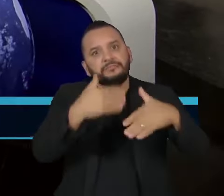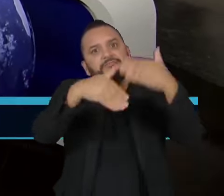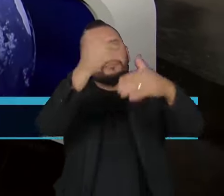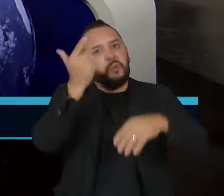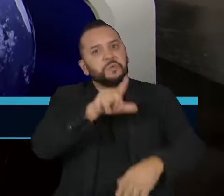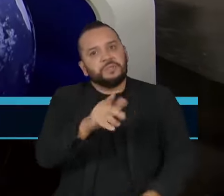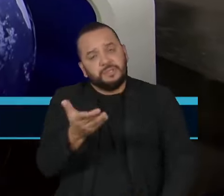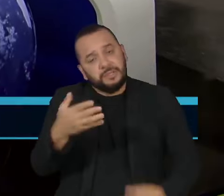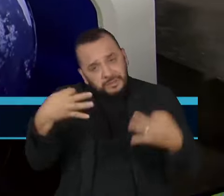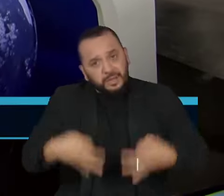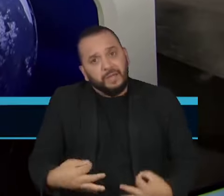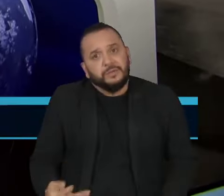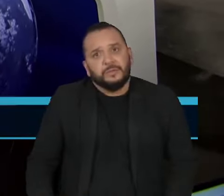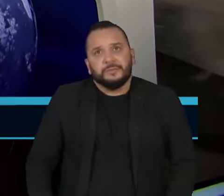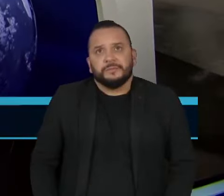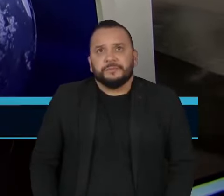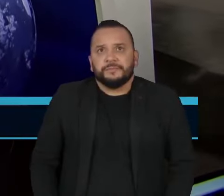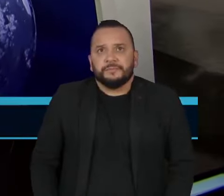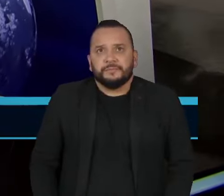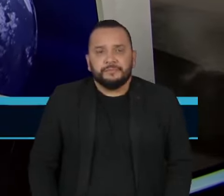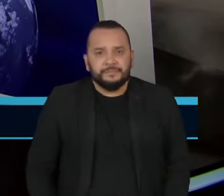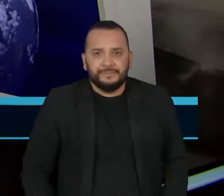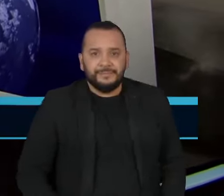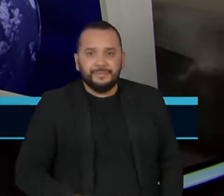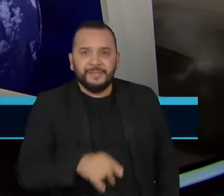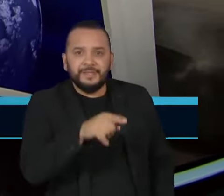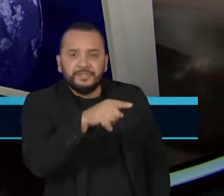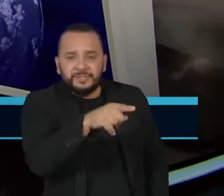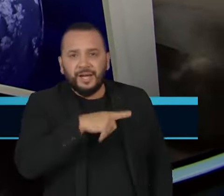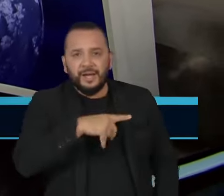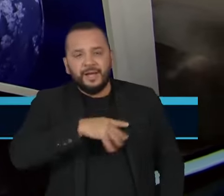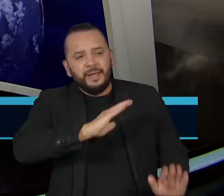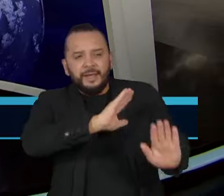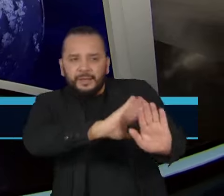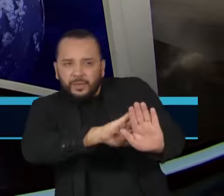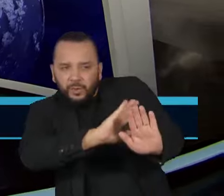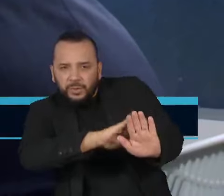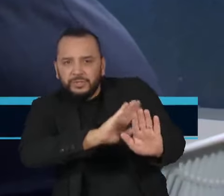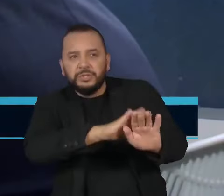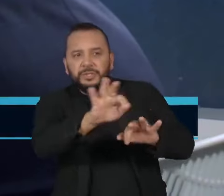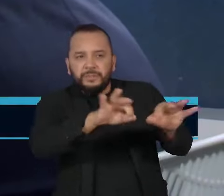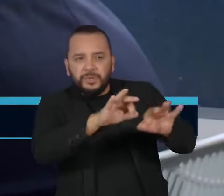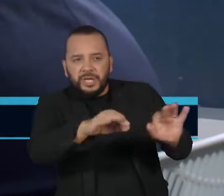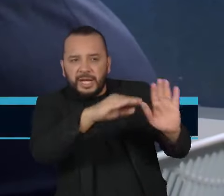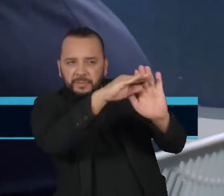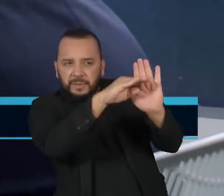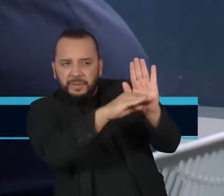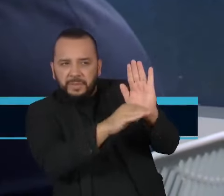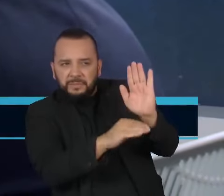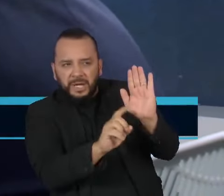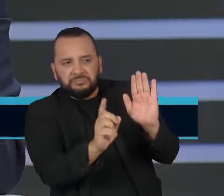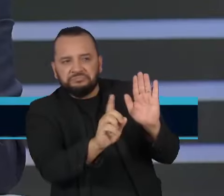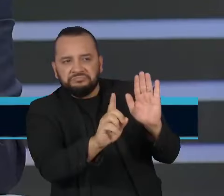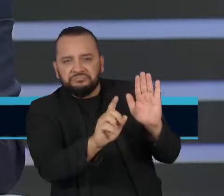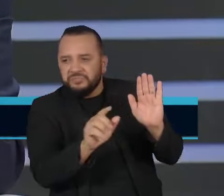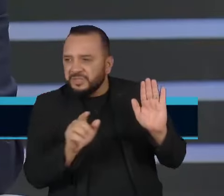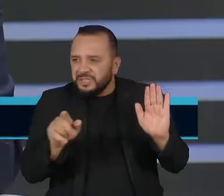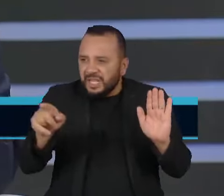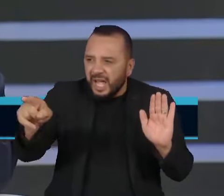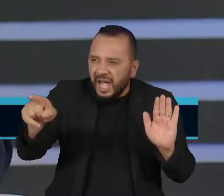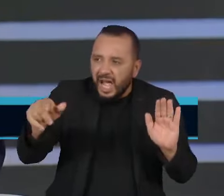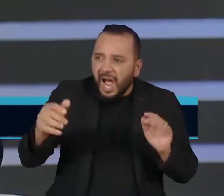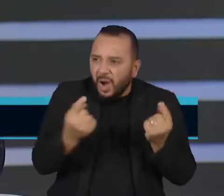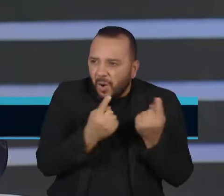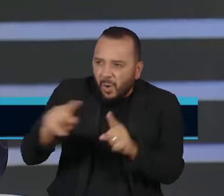Vila a baixa adesão pela convicção ideológica e programática ajuda a explicar o atual cenário Ah sim nós